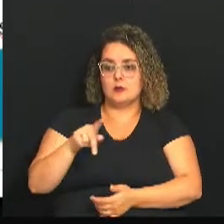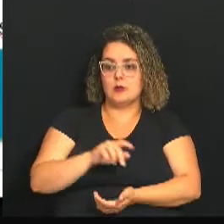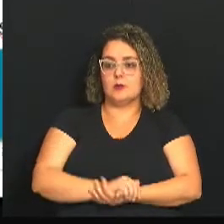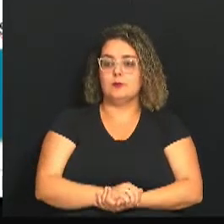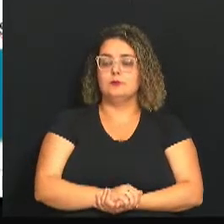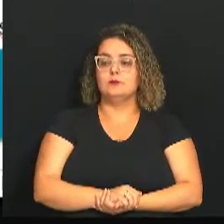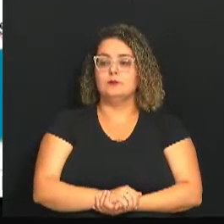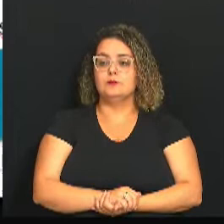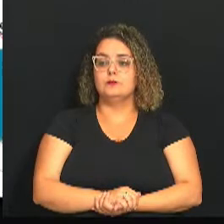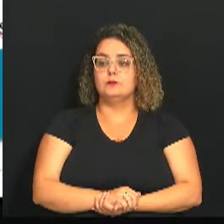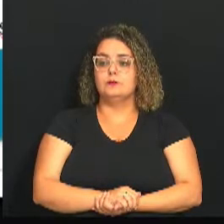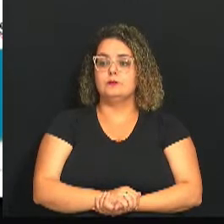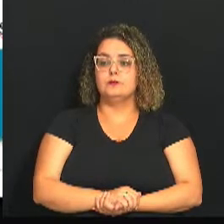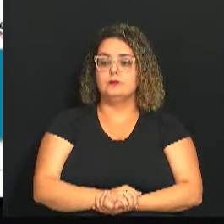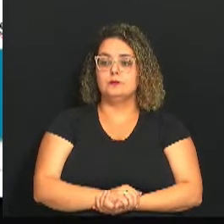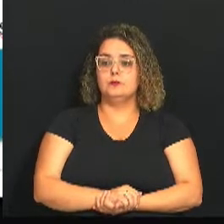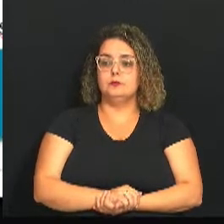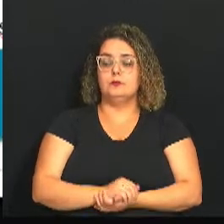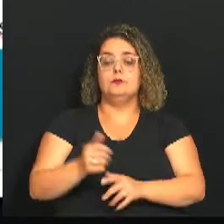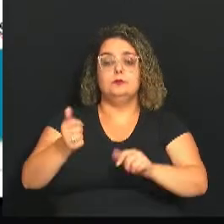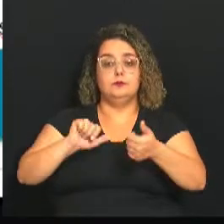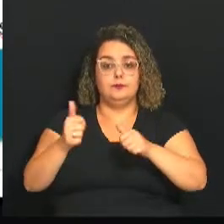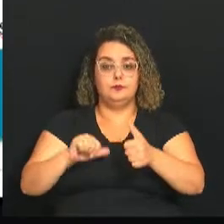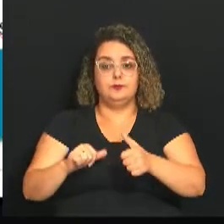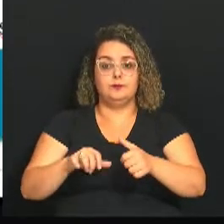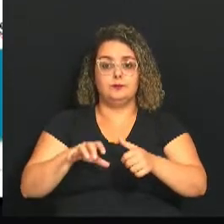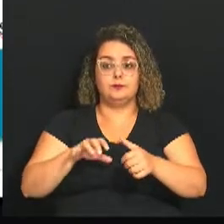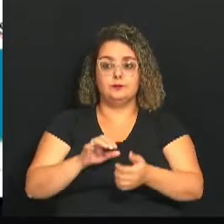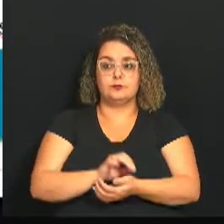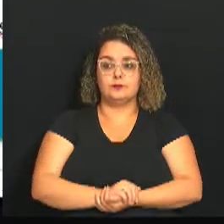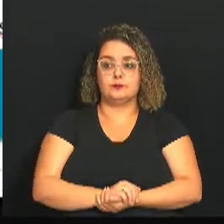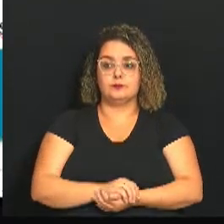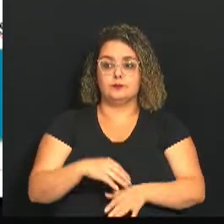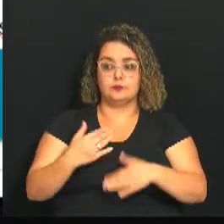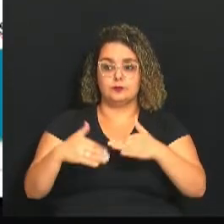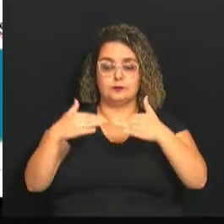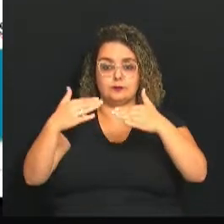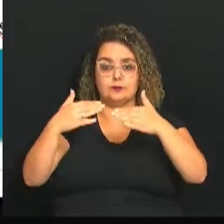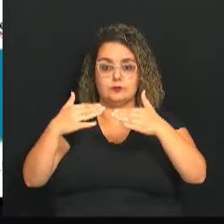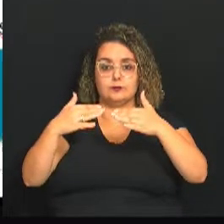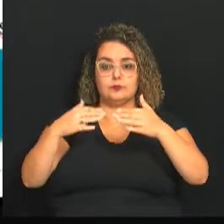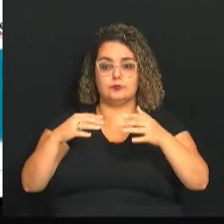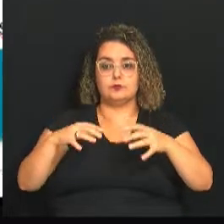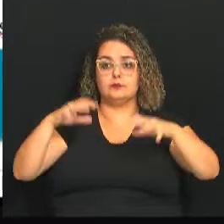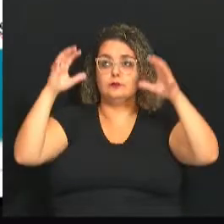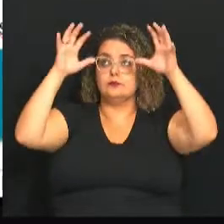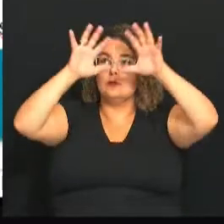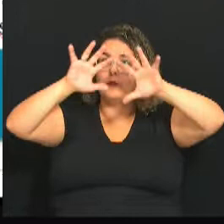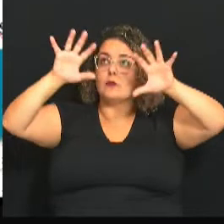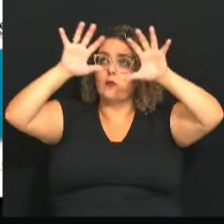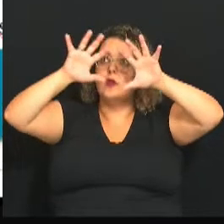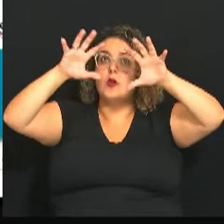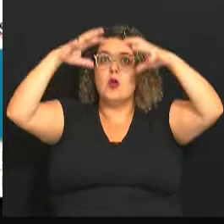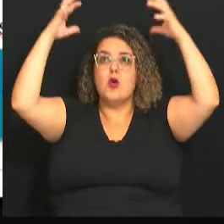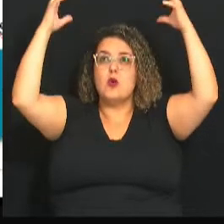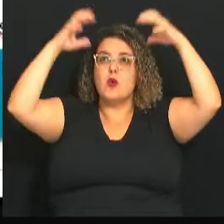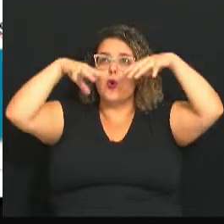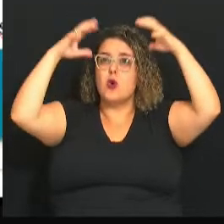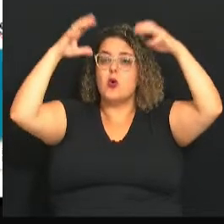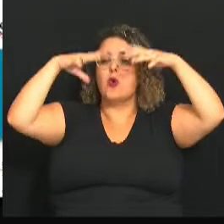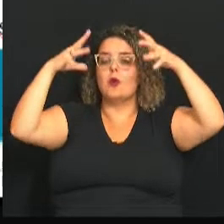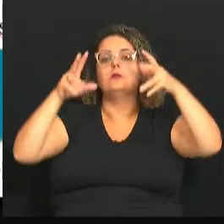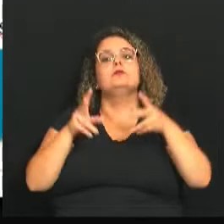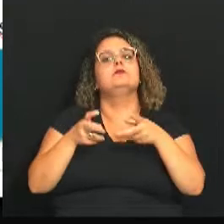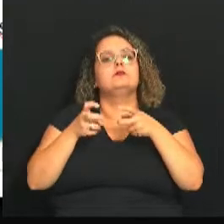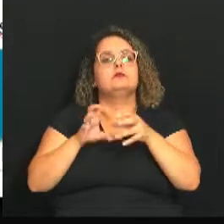e nos permite avaliar, por exemplo, o processo de formação e desenvolvimento de nuvens, de tempestades, né? As imagens de satélite